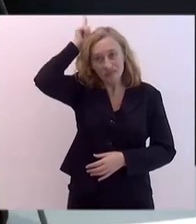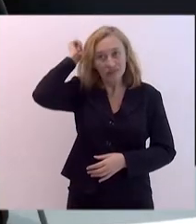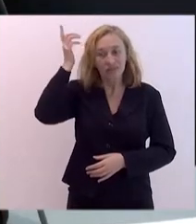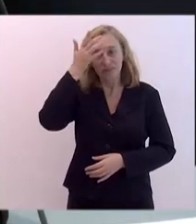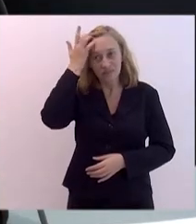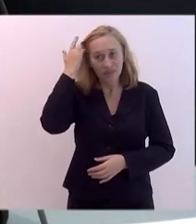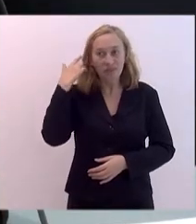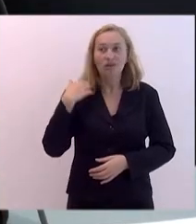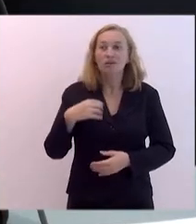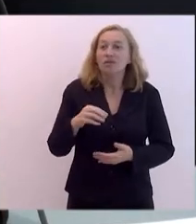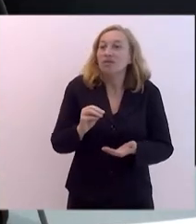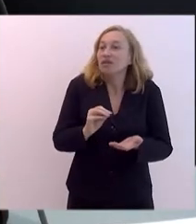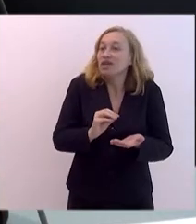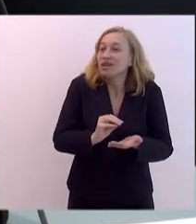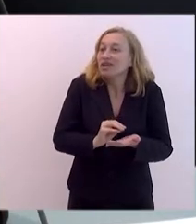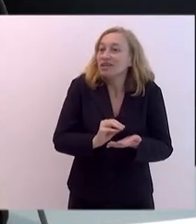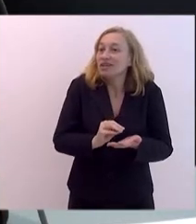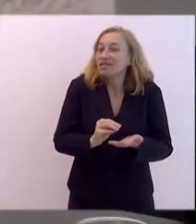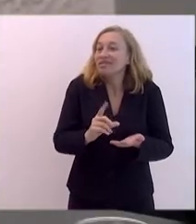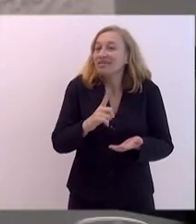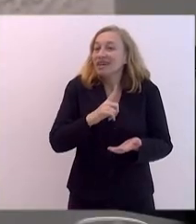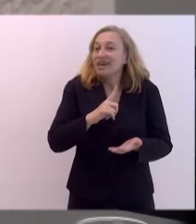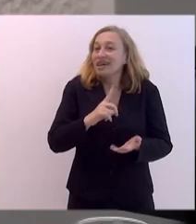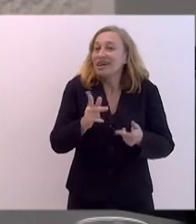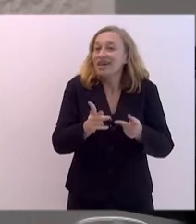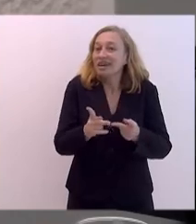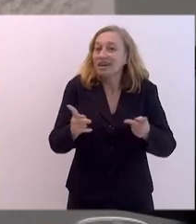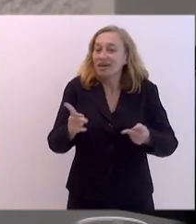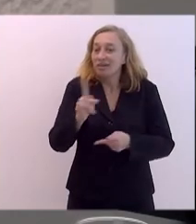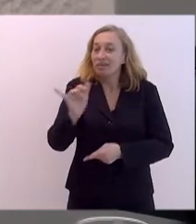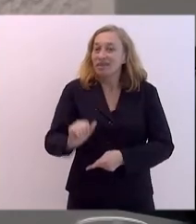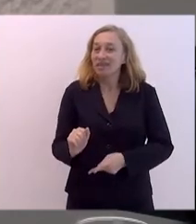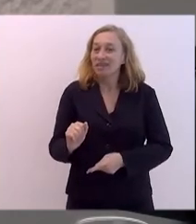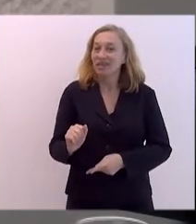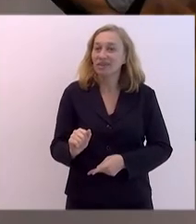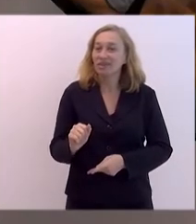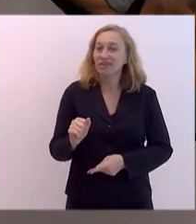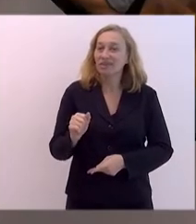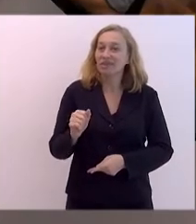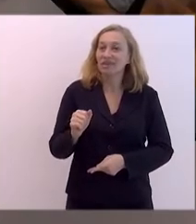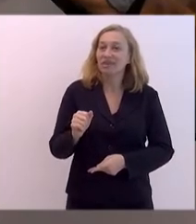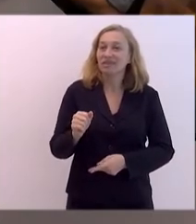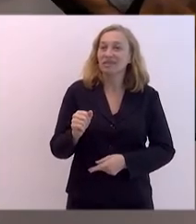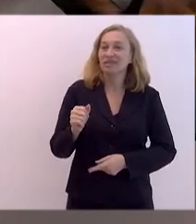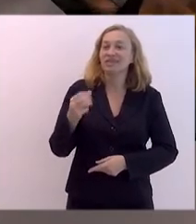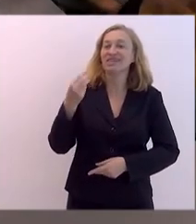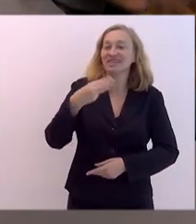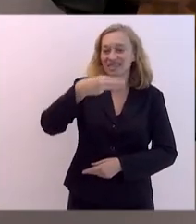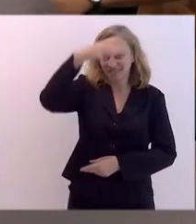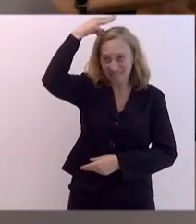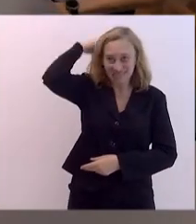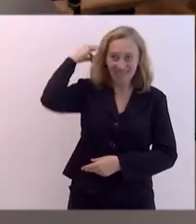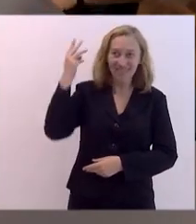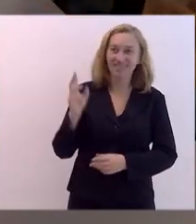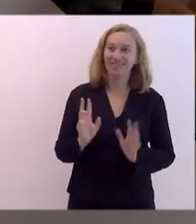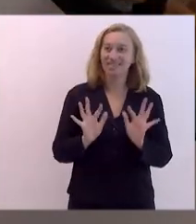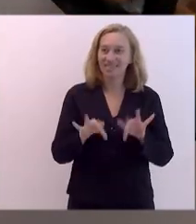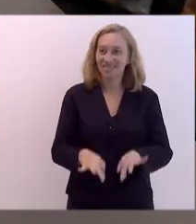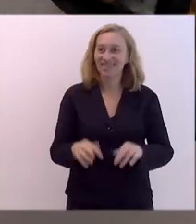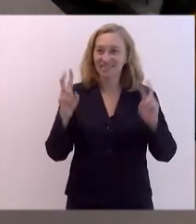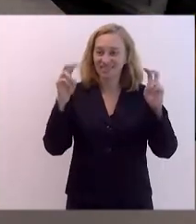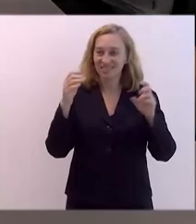o que nos sobra é o pizzaiolo Márcio Pacheco. Está encerrada a sessão, muito obrigado.